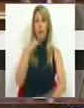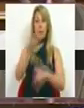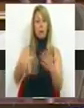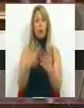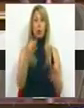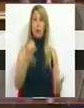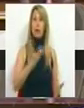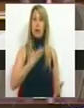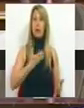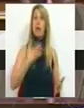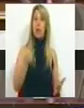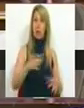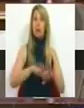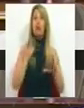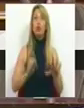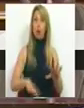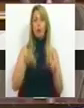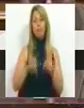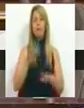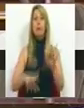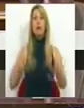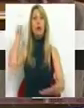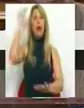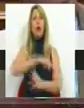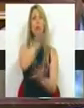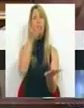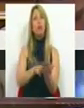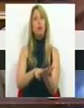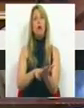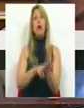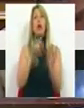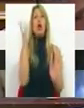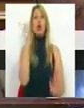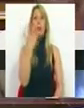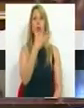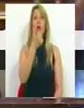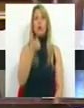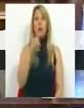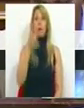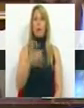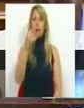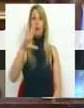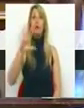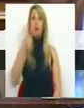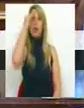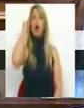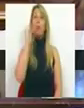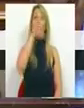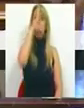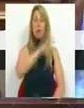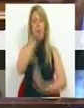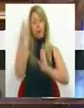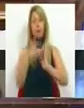CDS, foi aprovada a resolução da Assembleia da República nº 105/2015, recomendando ao Governo a inclusão da